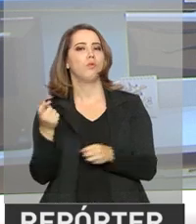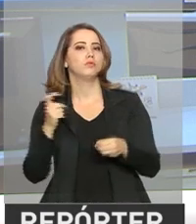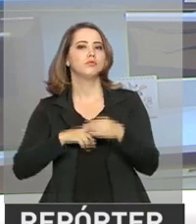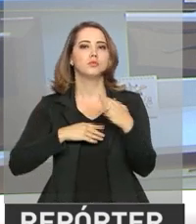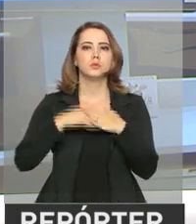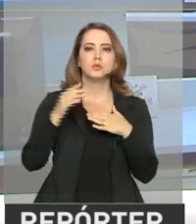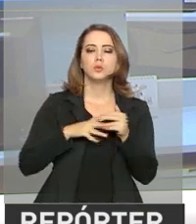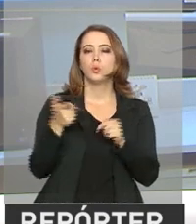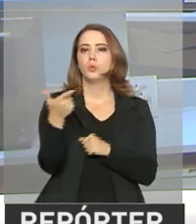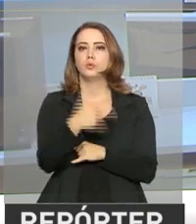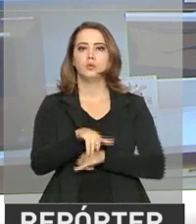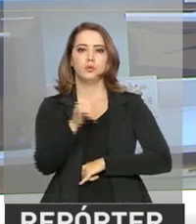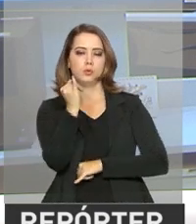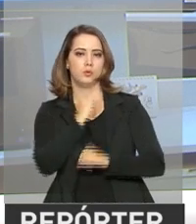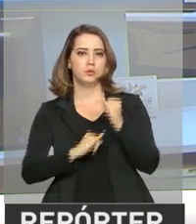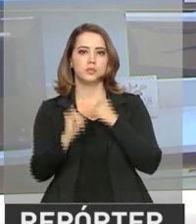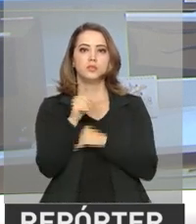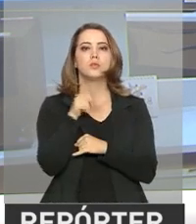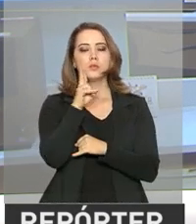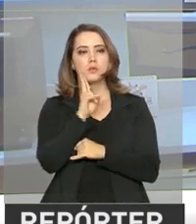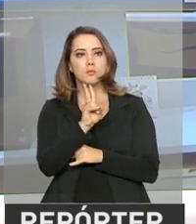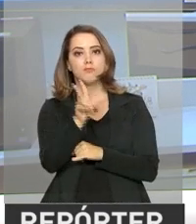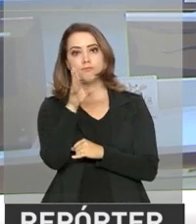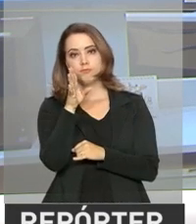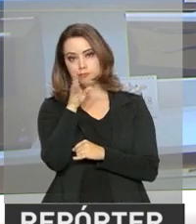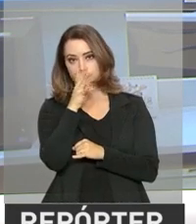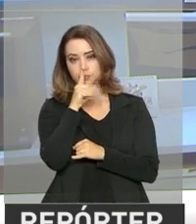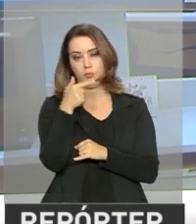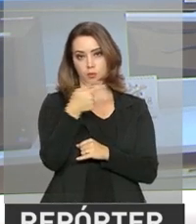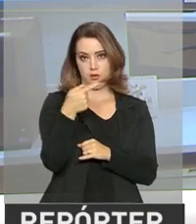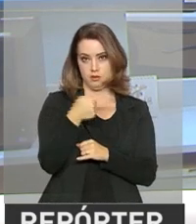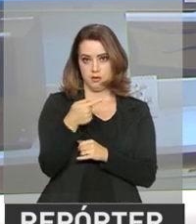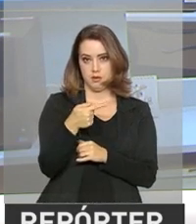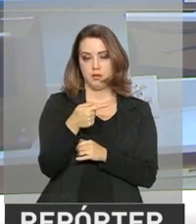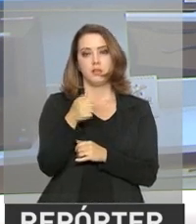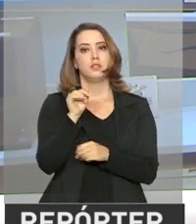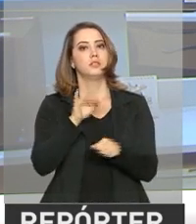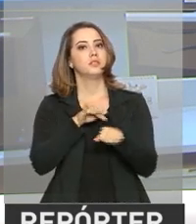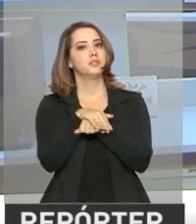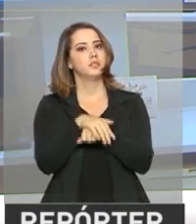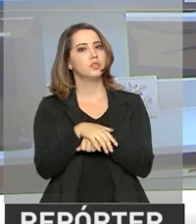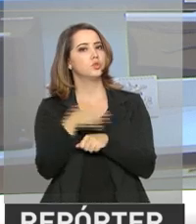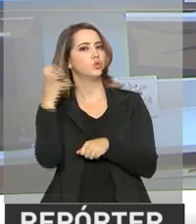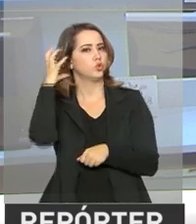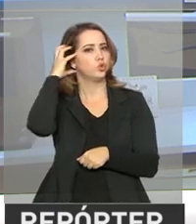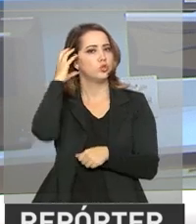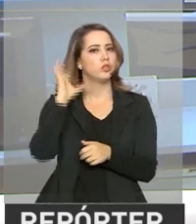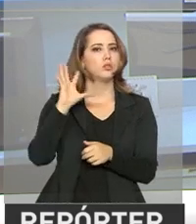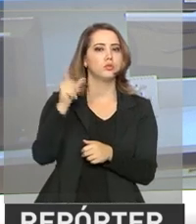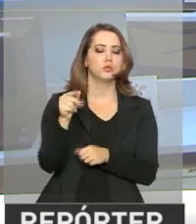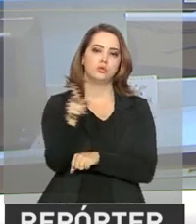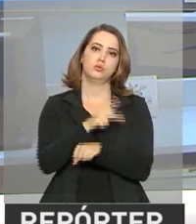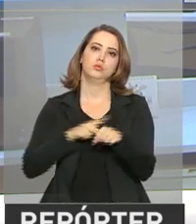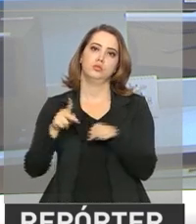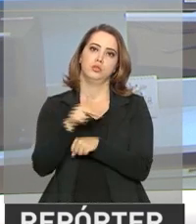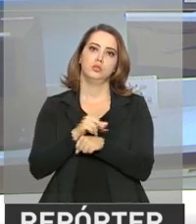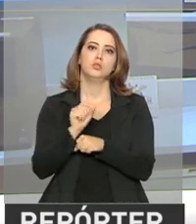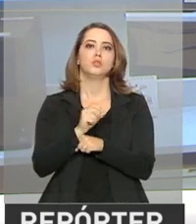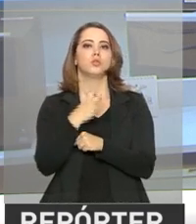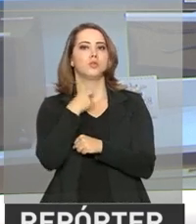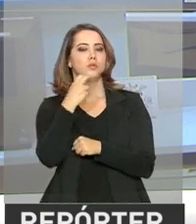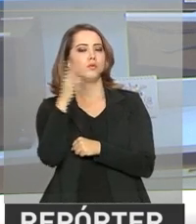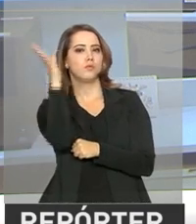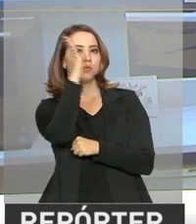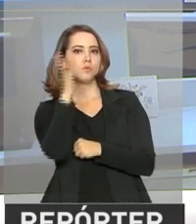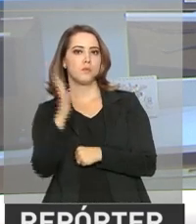você pode acompanhar as notícias do governo federal às 7 da noite nas rádios de todo o país na voz do Brasil e também